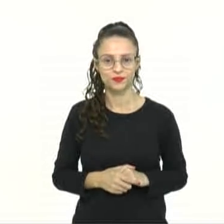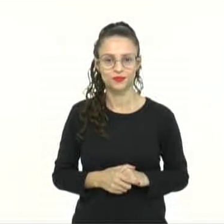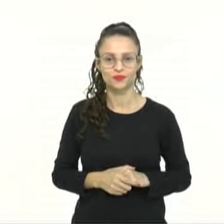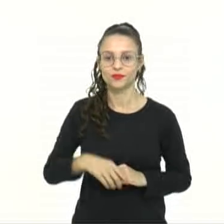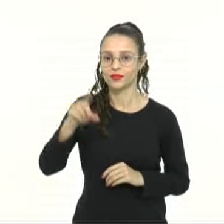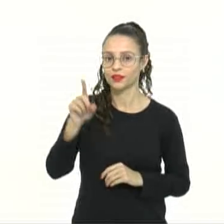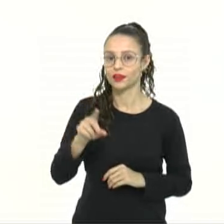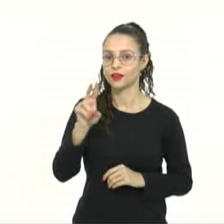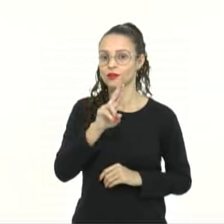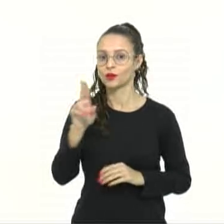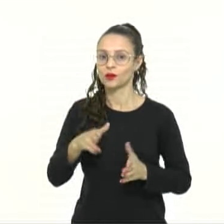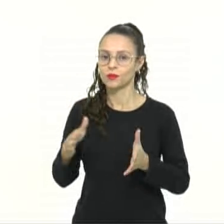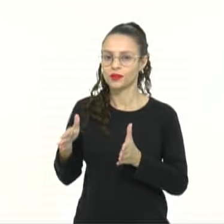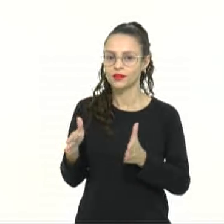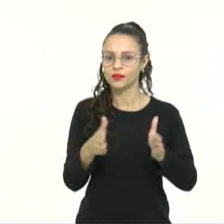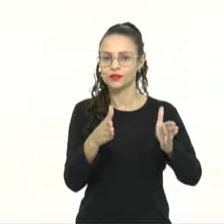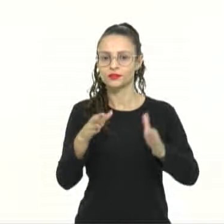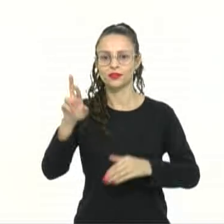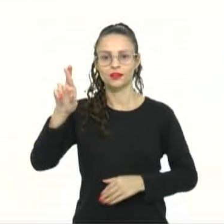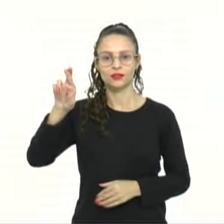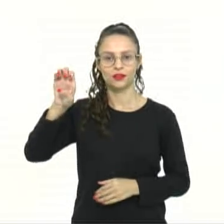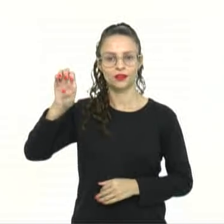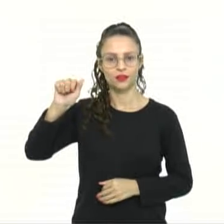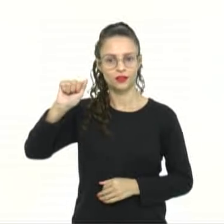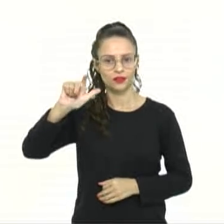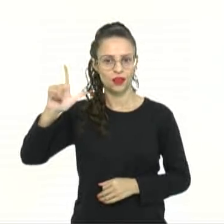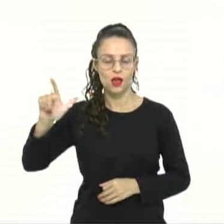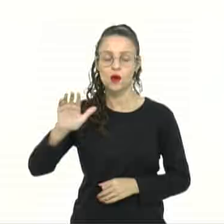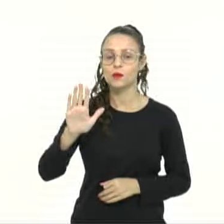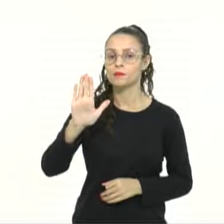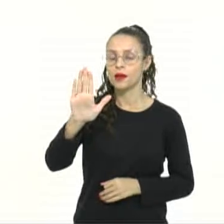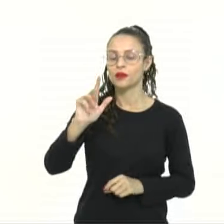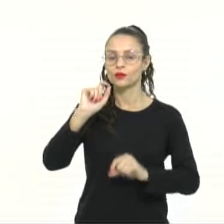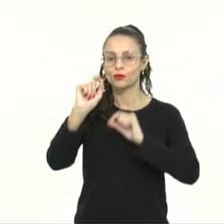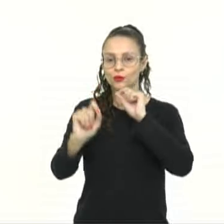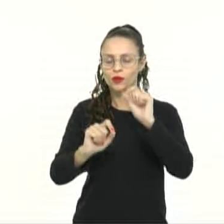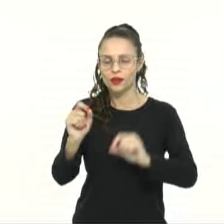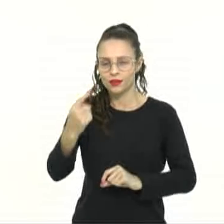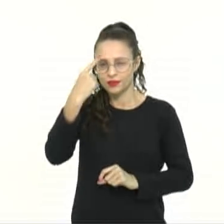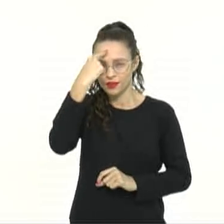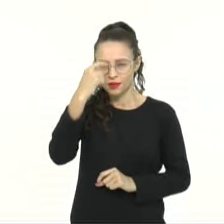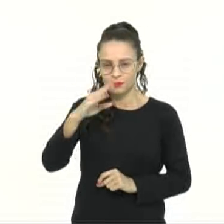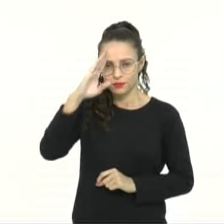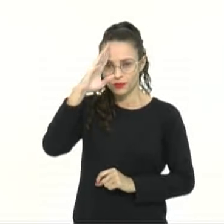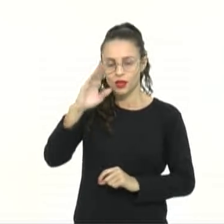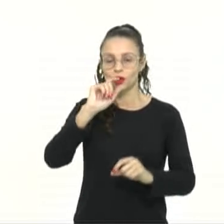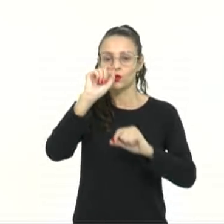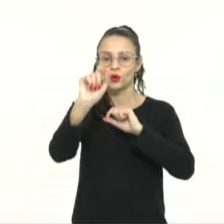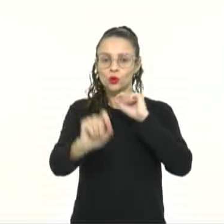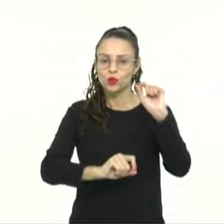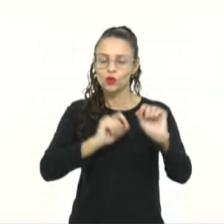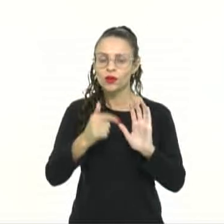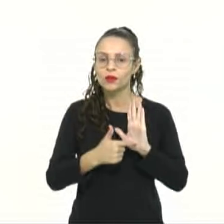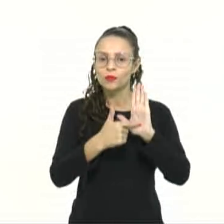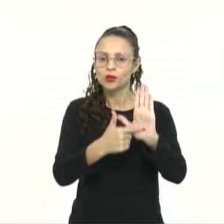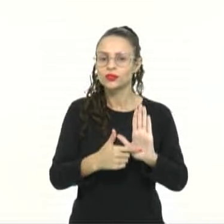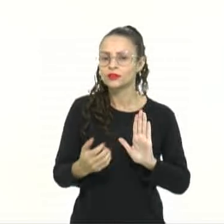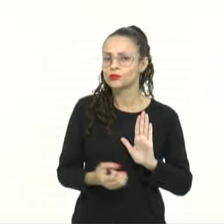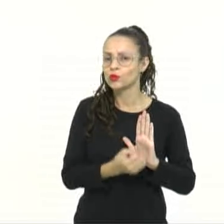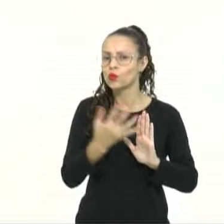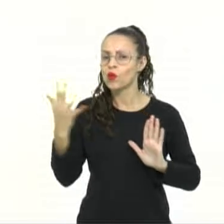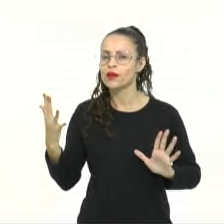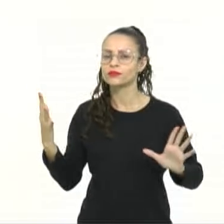recebeu o nome de Estrada Real, ali aqueles outros nomes que eu falei para vocês, mas a ideia aqui é justamente para mostrar quantas